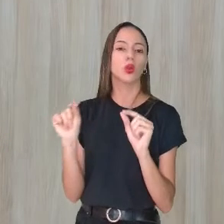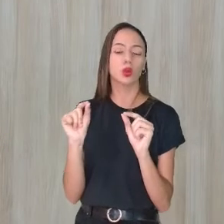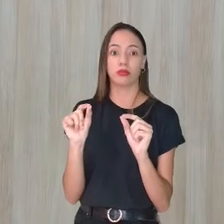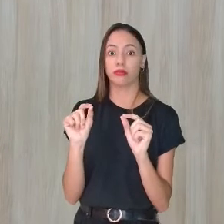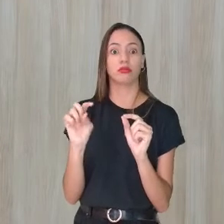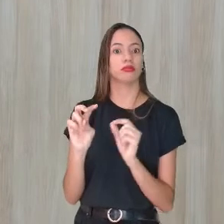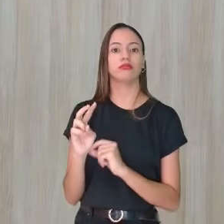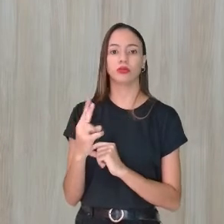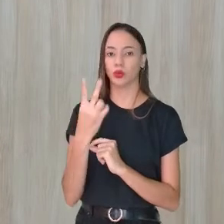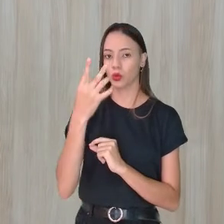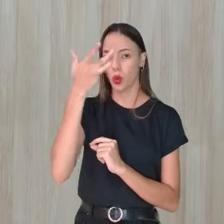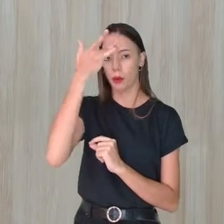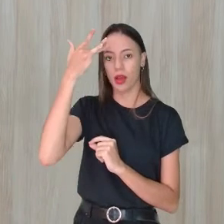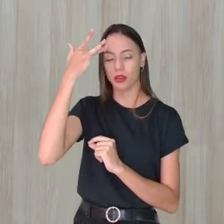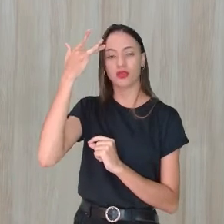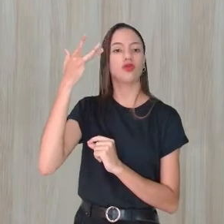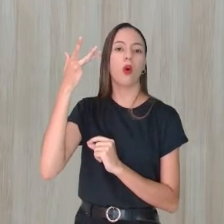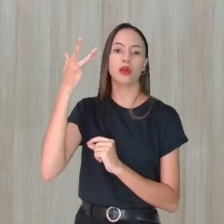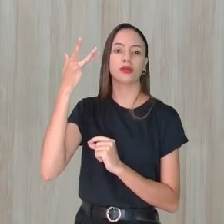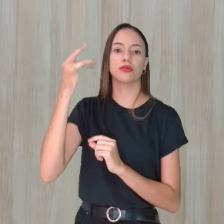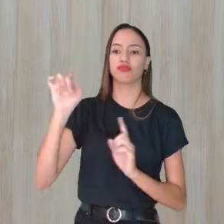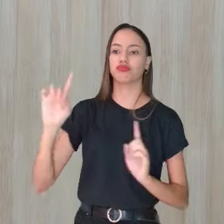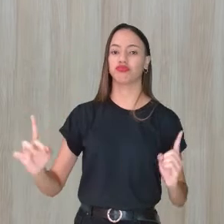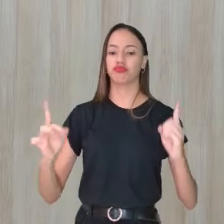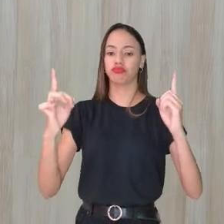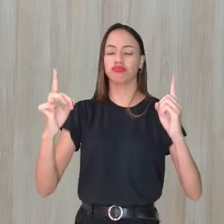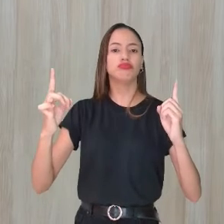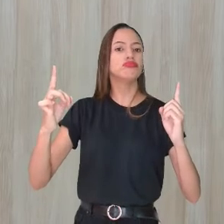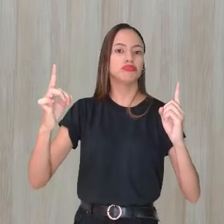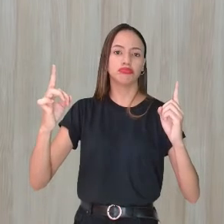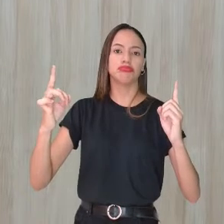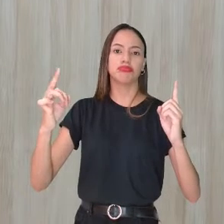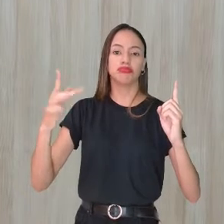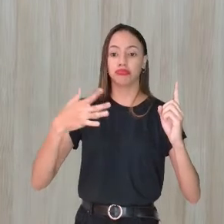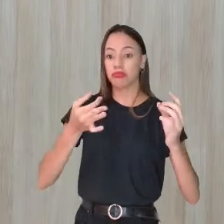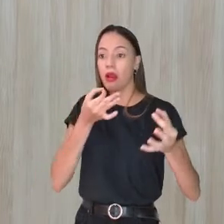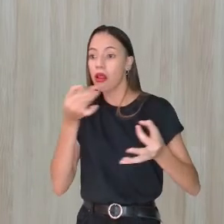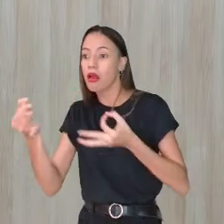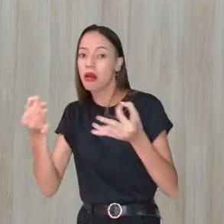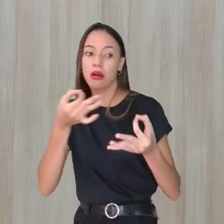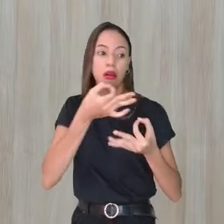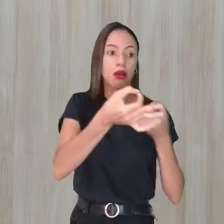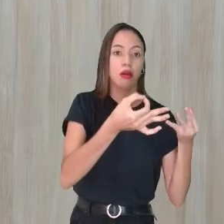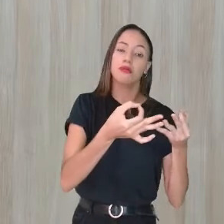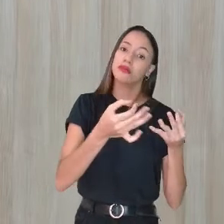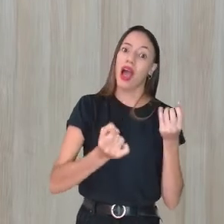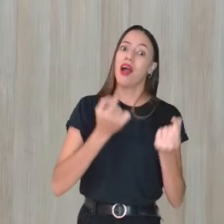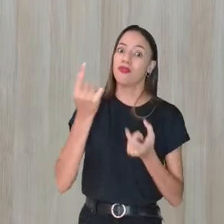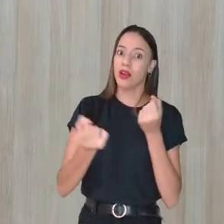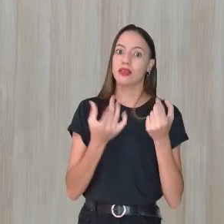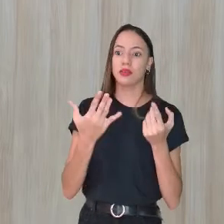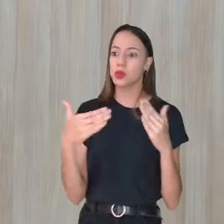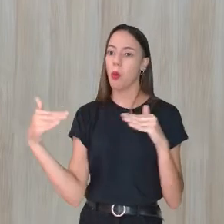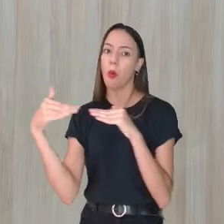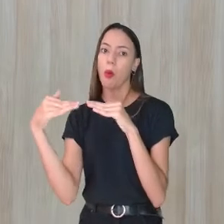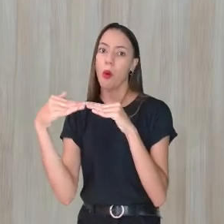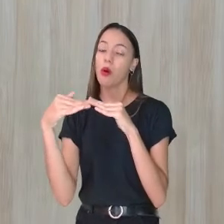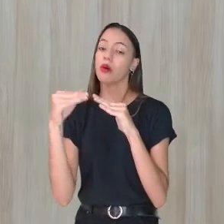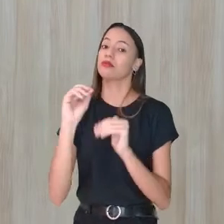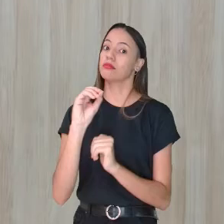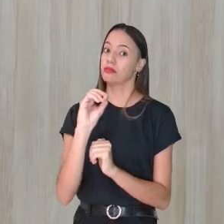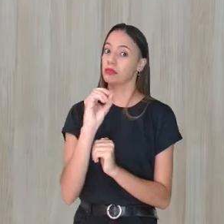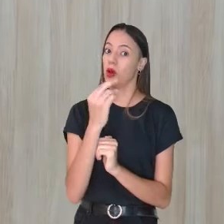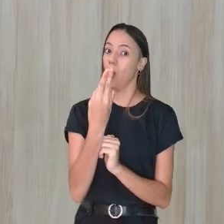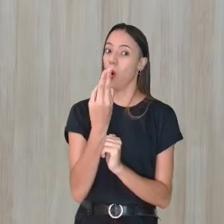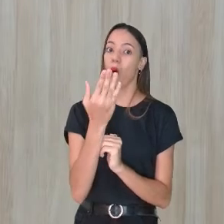duas pessoas colocam o seu ponto de vista, que muitas vezes é concordando, mas na maioria